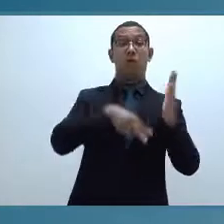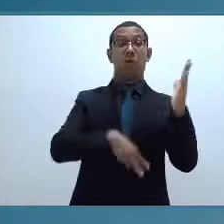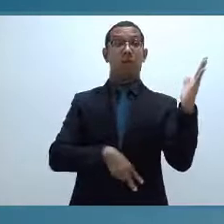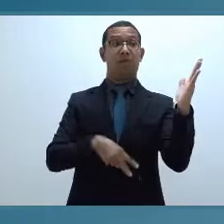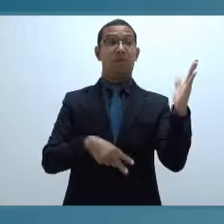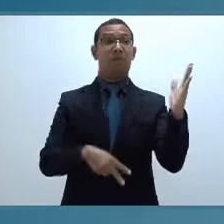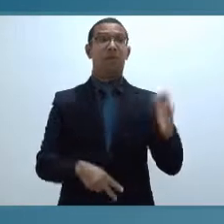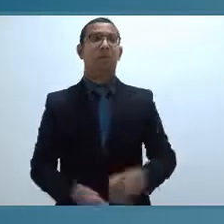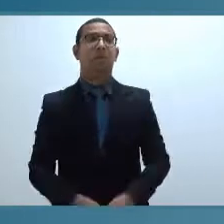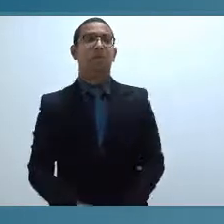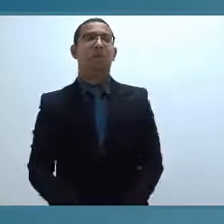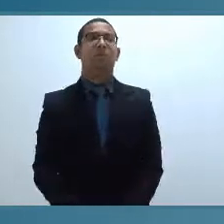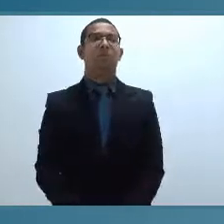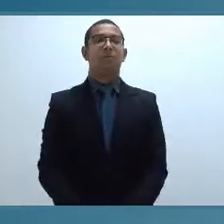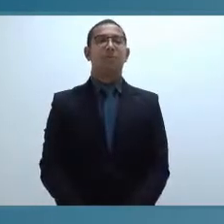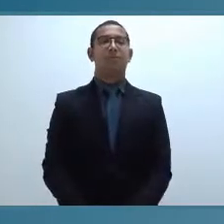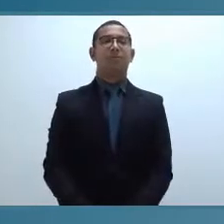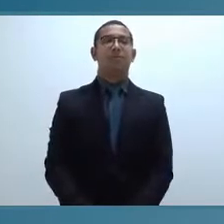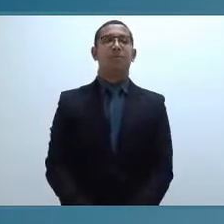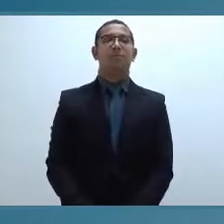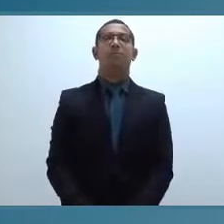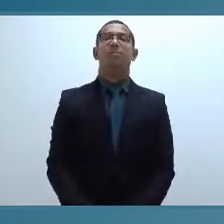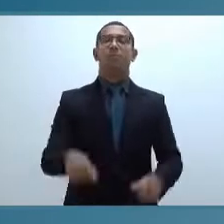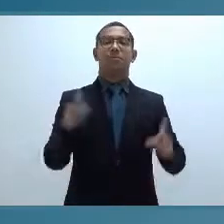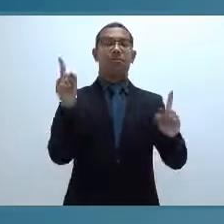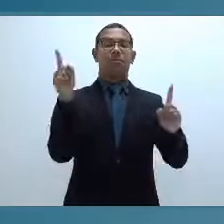Trata-se do deferimento da magistrada Carolina,